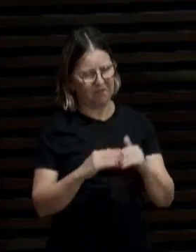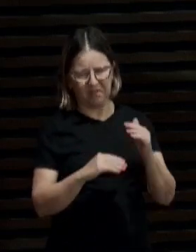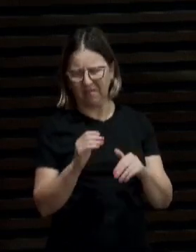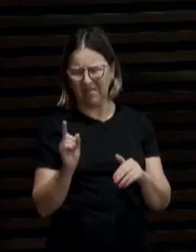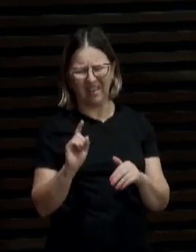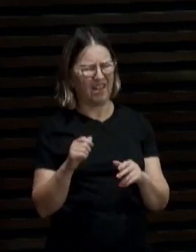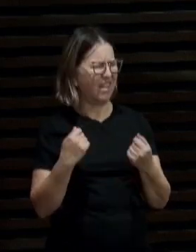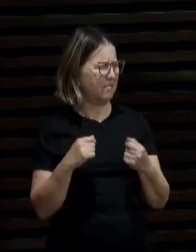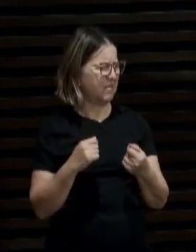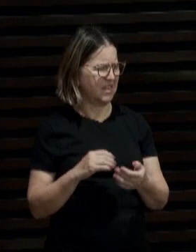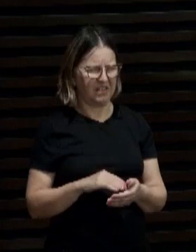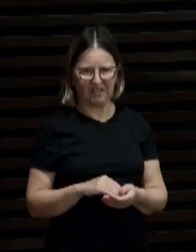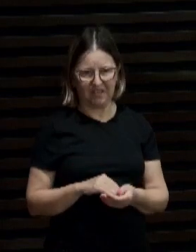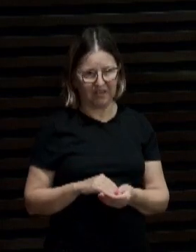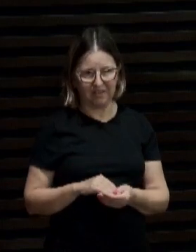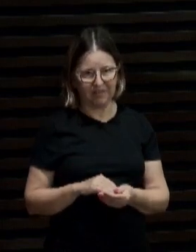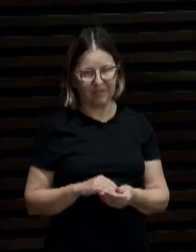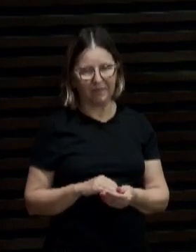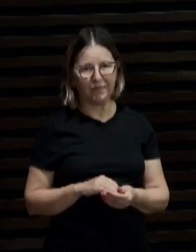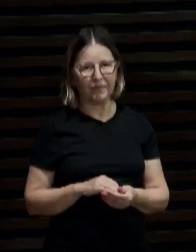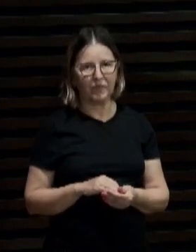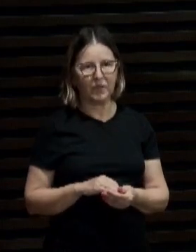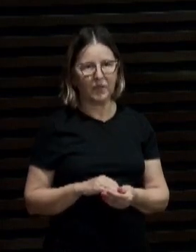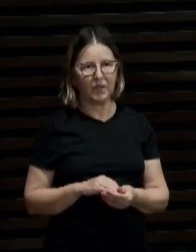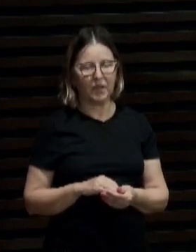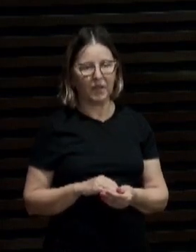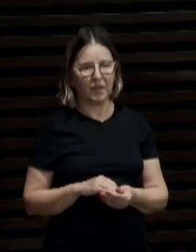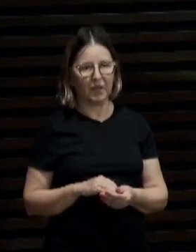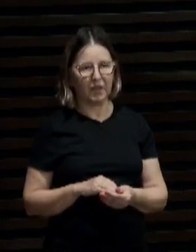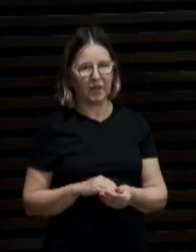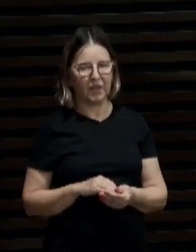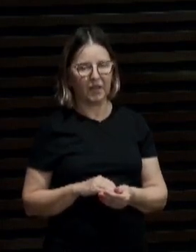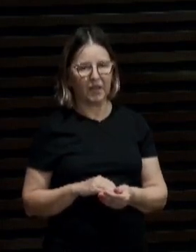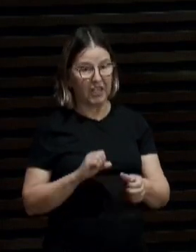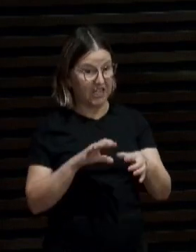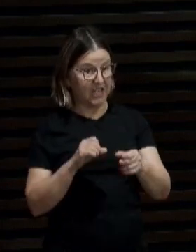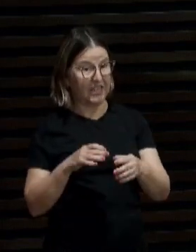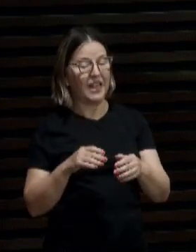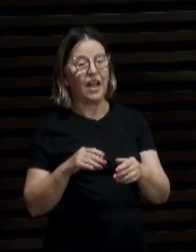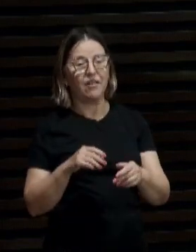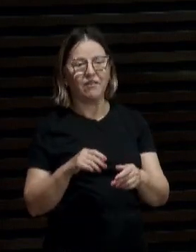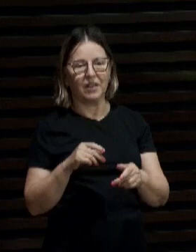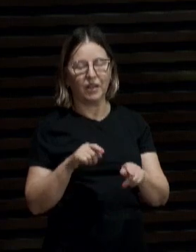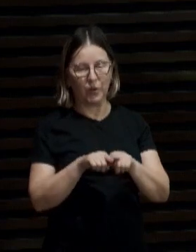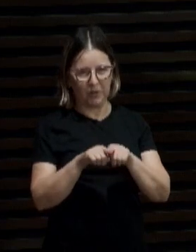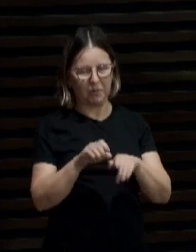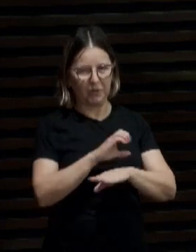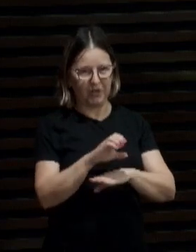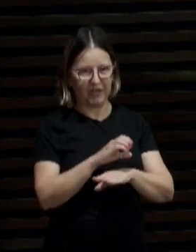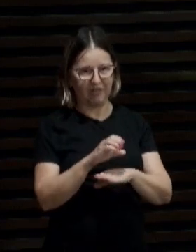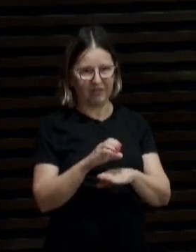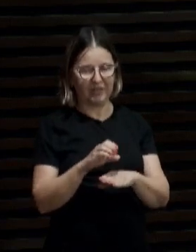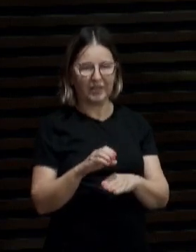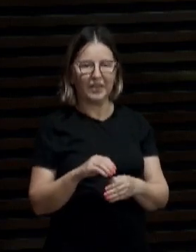para esses irmãos de Éfeso, que eles podiam crer que a graça do Senhor, ela era suficiente, de fato